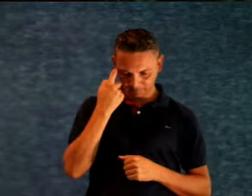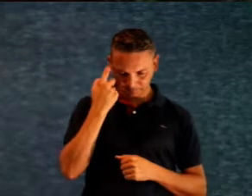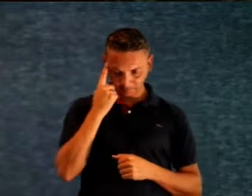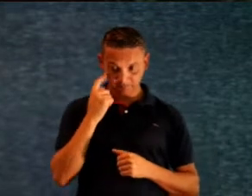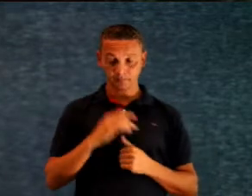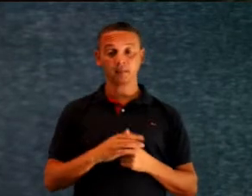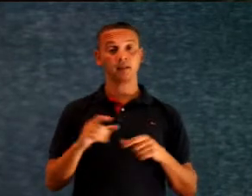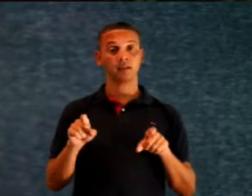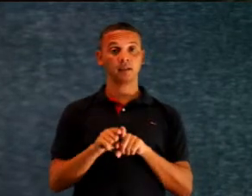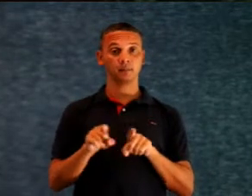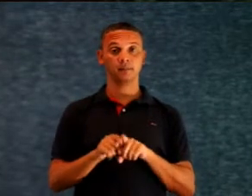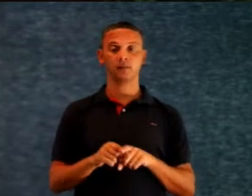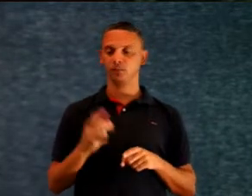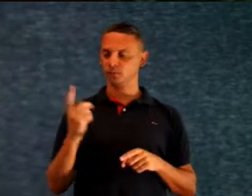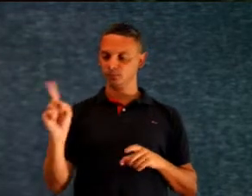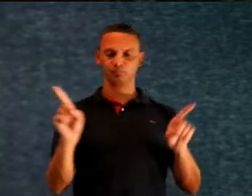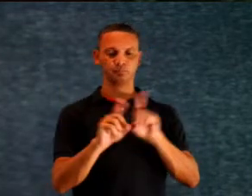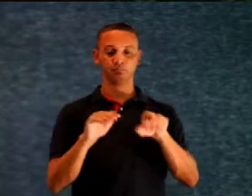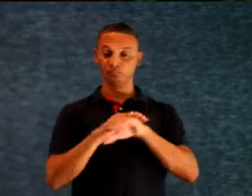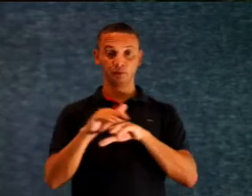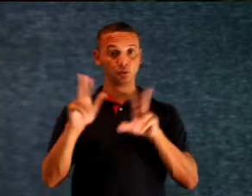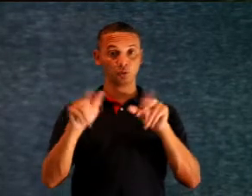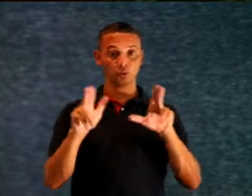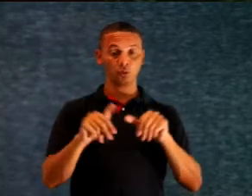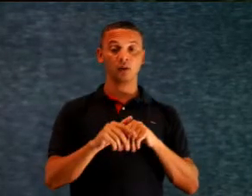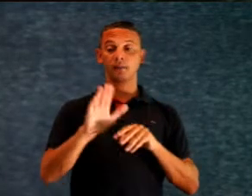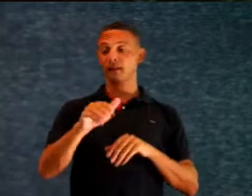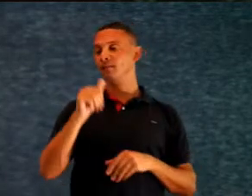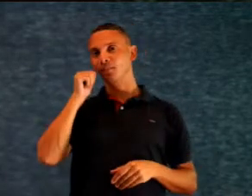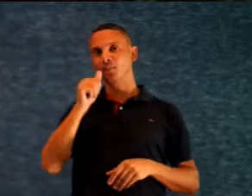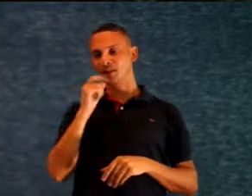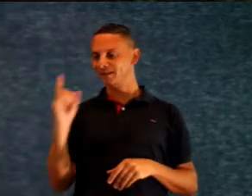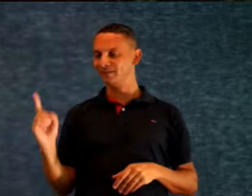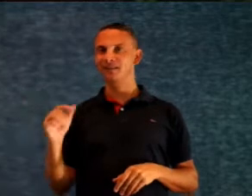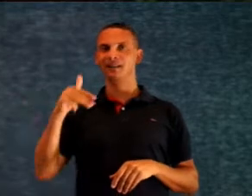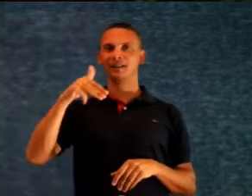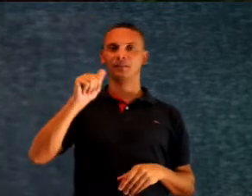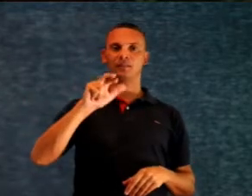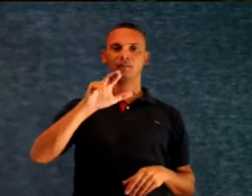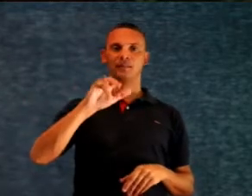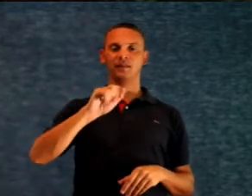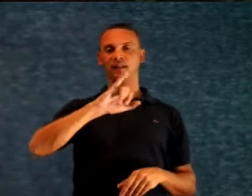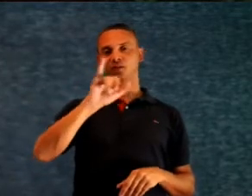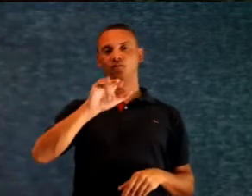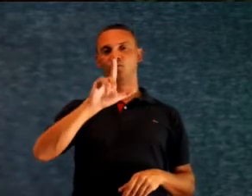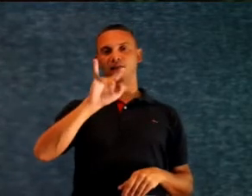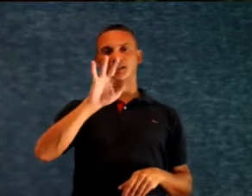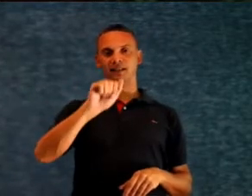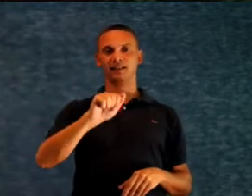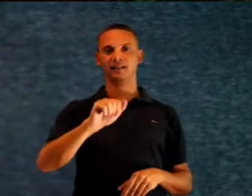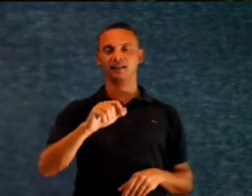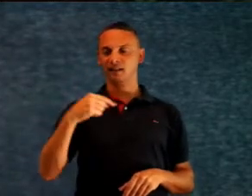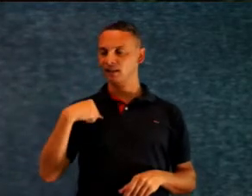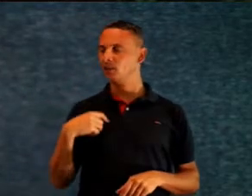que entraria para a história, Drummond e Borges, a Maria Julieta, sou particularmente grato por me fazer amigo de